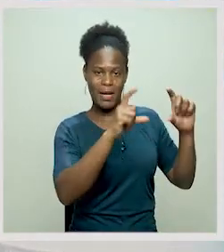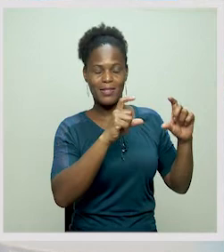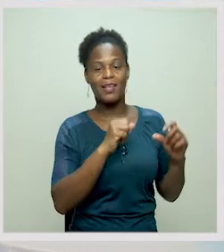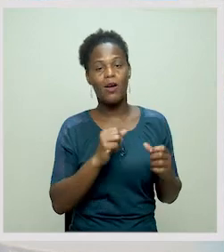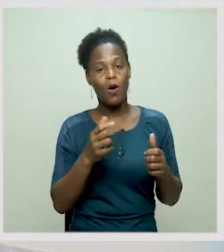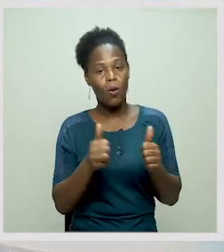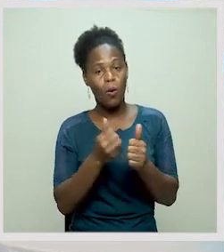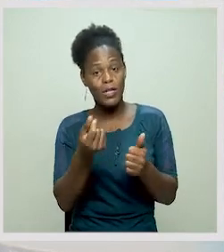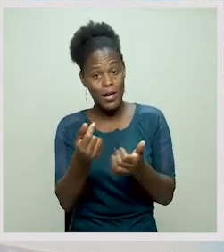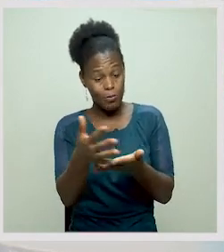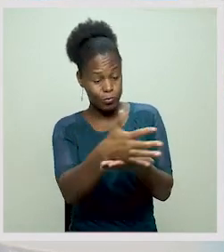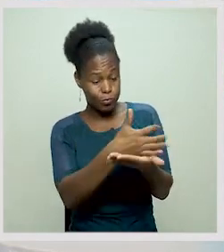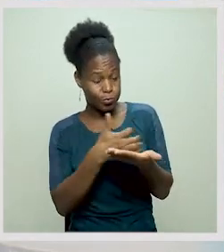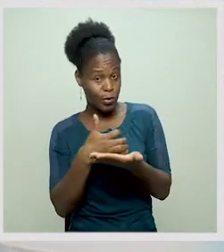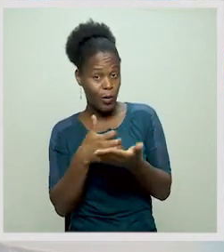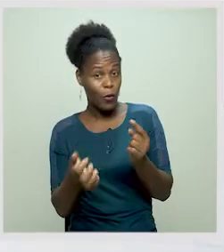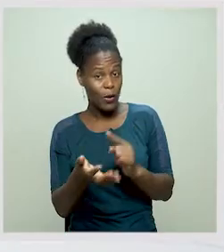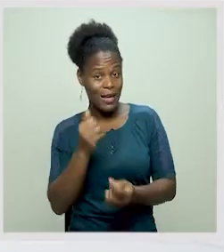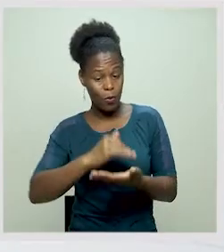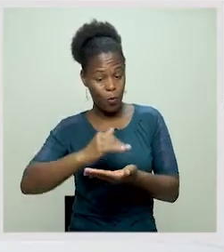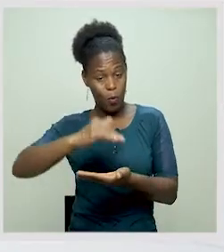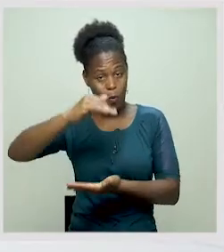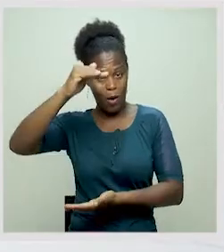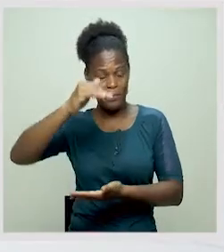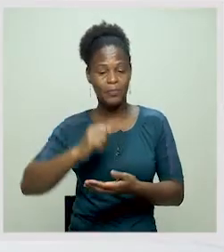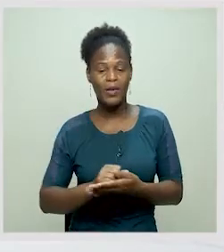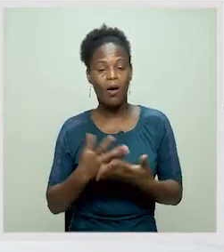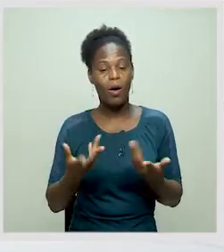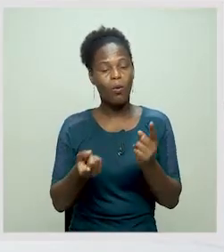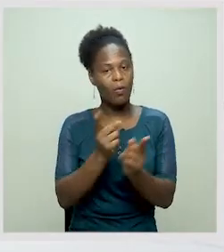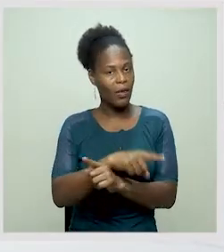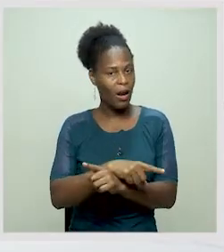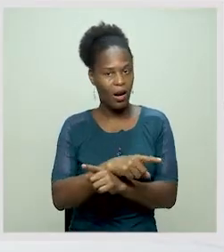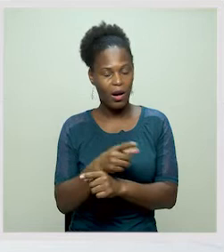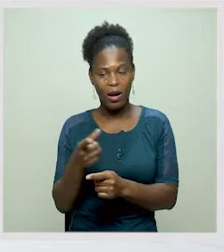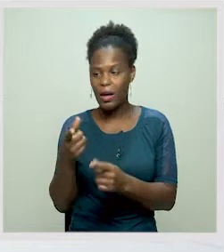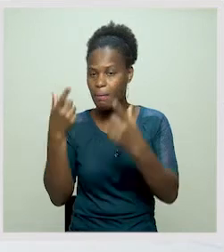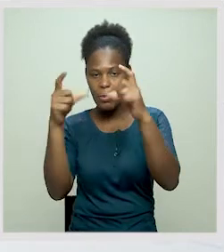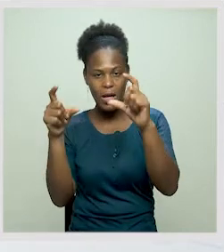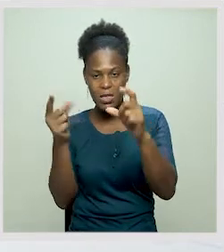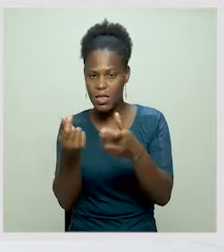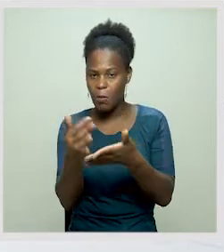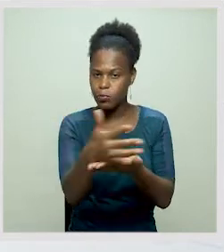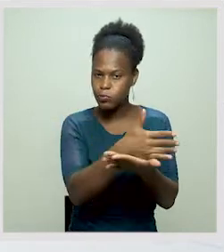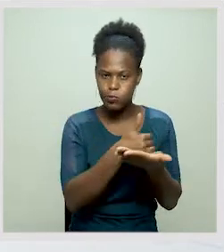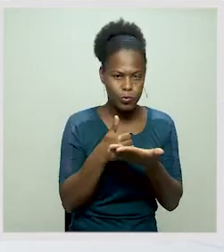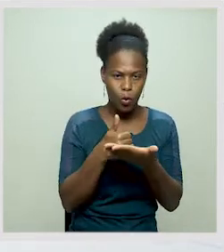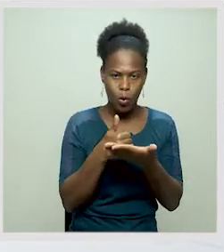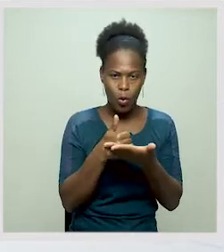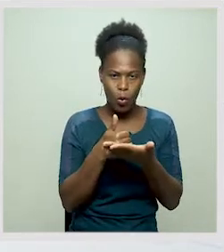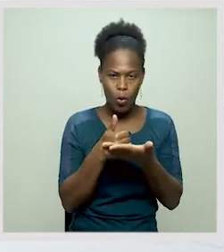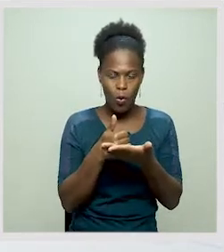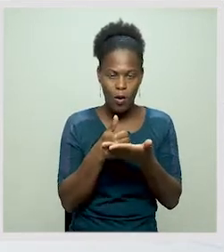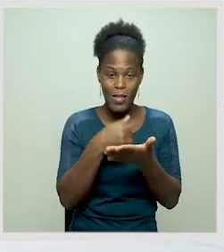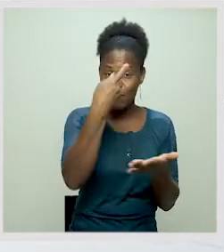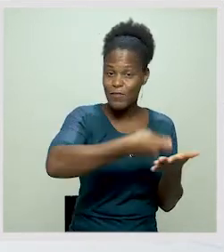que consegue acumular. Ao contrário, se a empresa não tiver lucros para investir, não fica